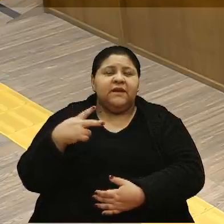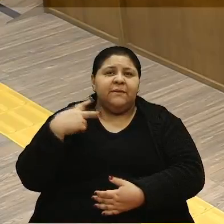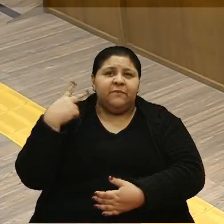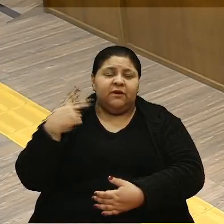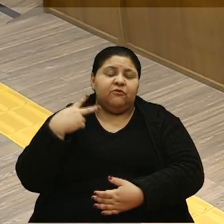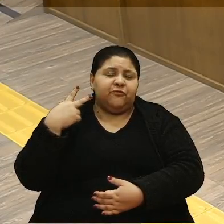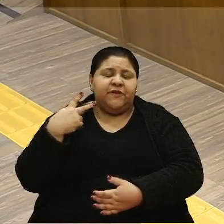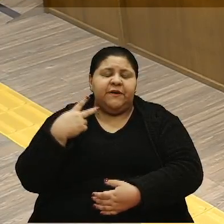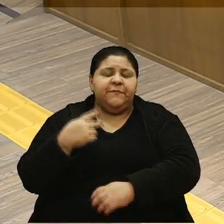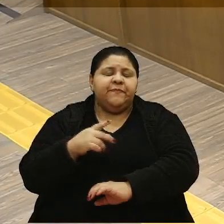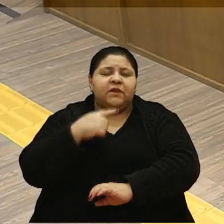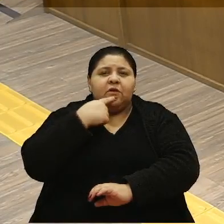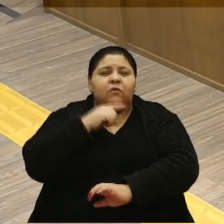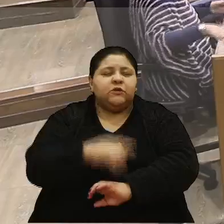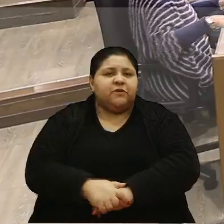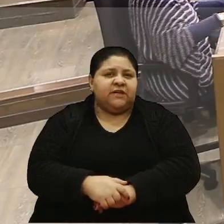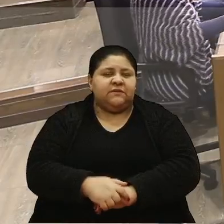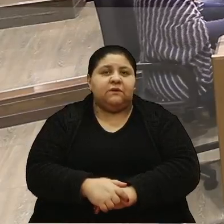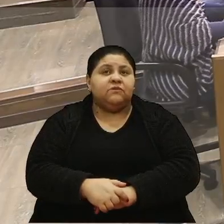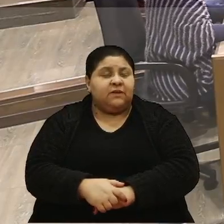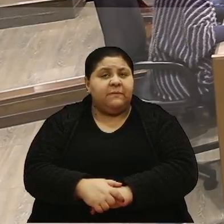palavra, vereador Caleb Garbim.